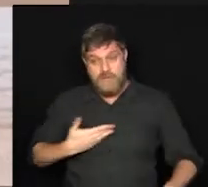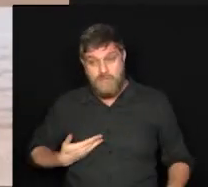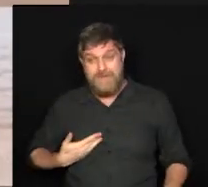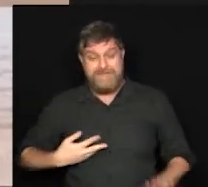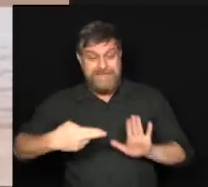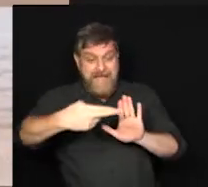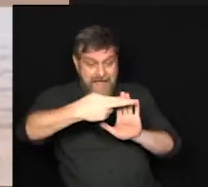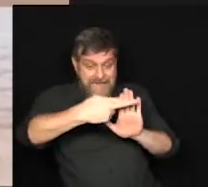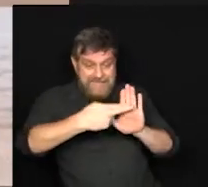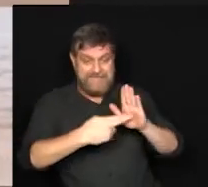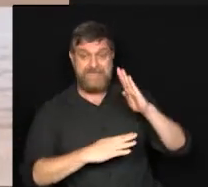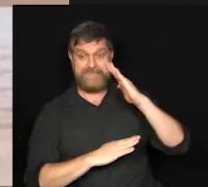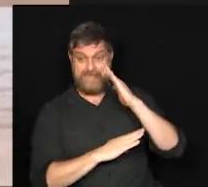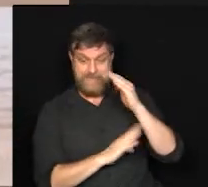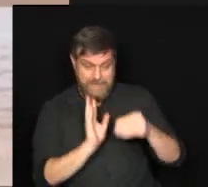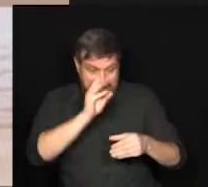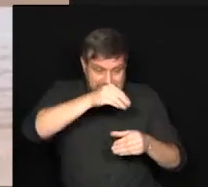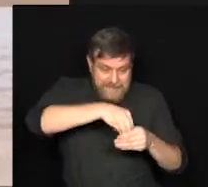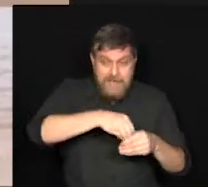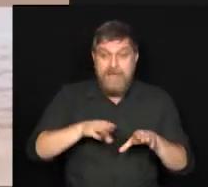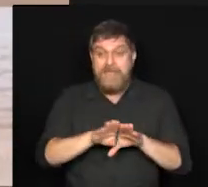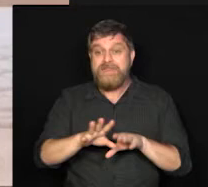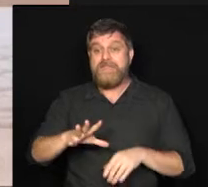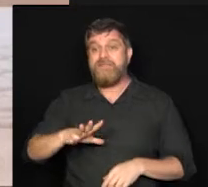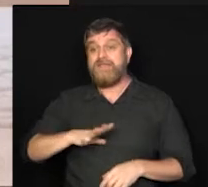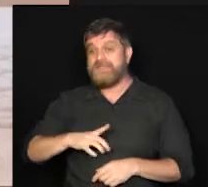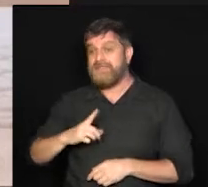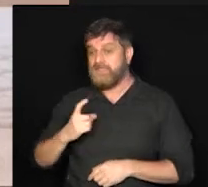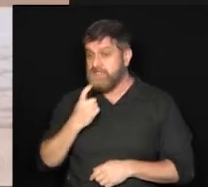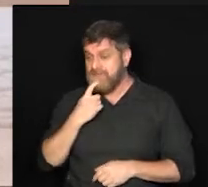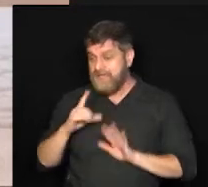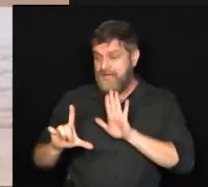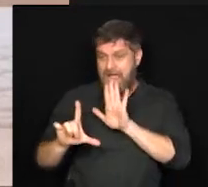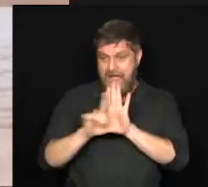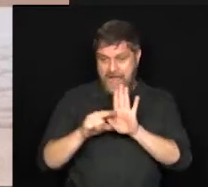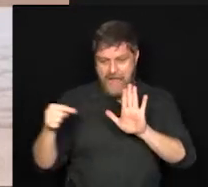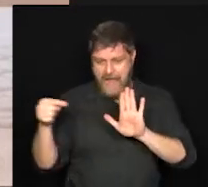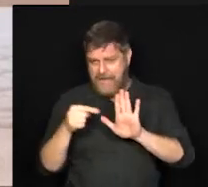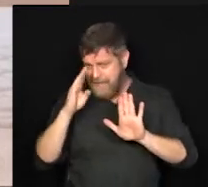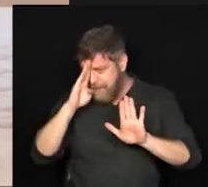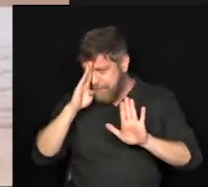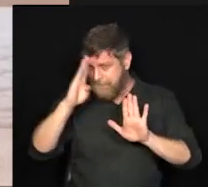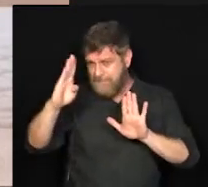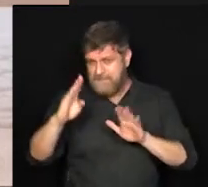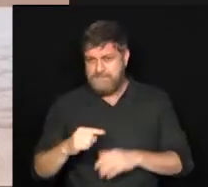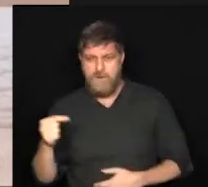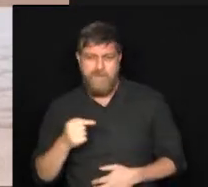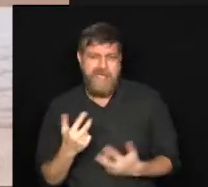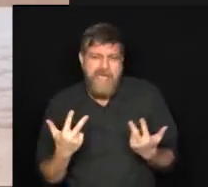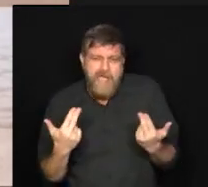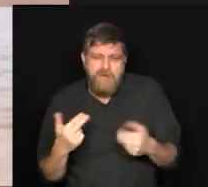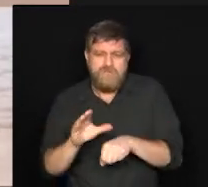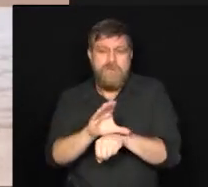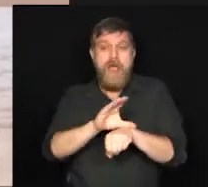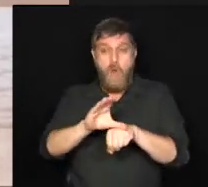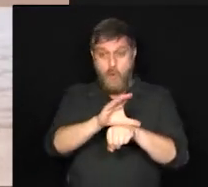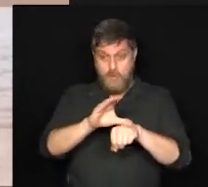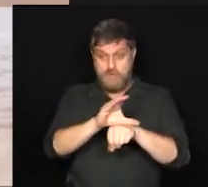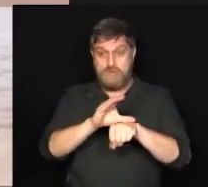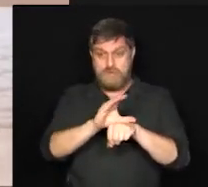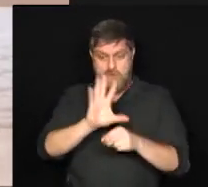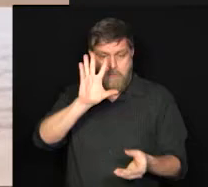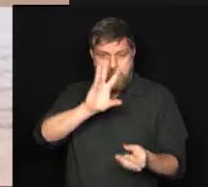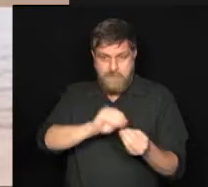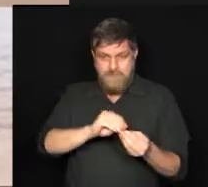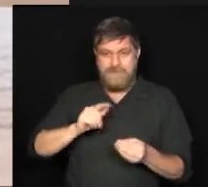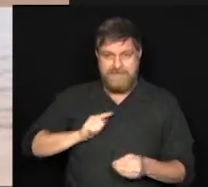regimento interno da Câmara e na lei orgânica do município. Então, a lei orgânica do município, digamos que é a Constituição de Campinas. A gente não tem